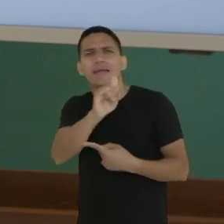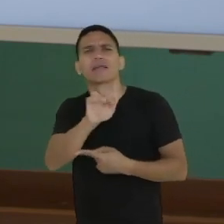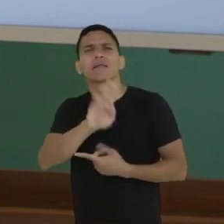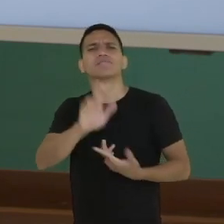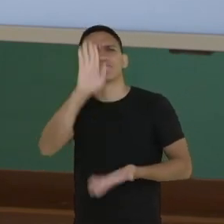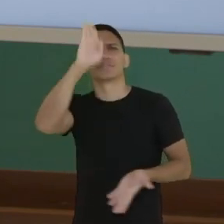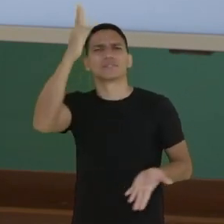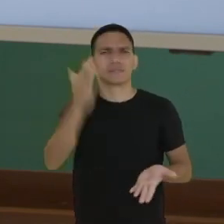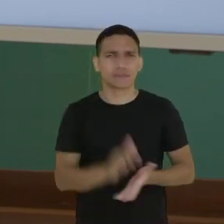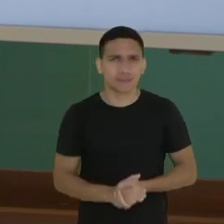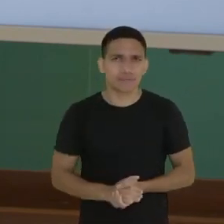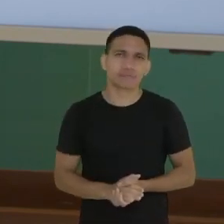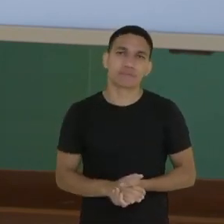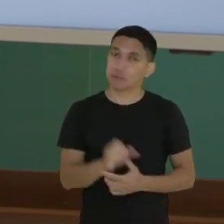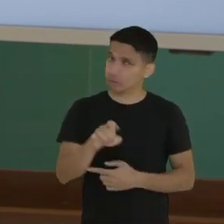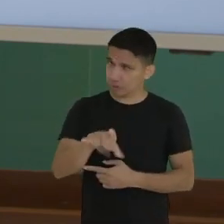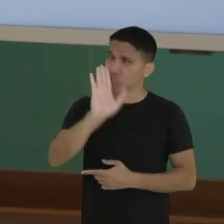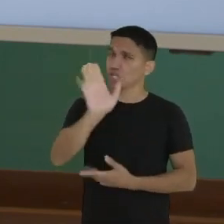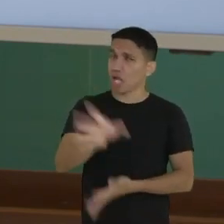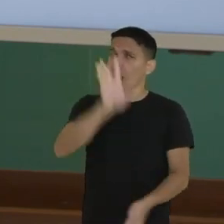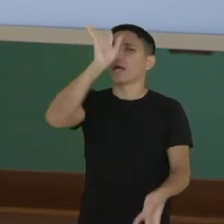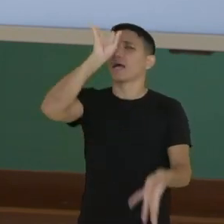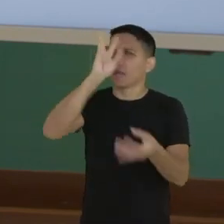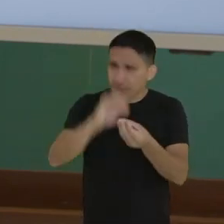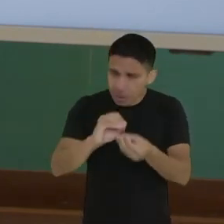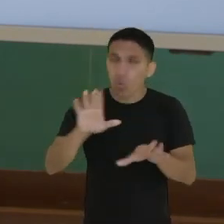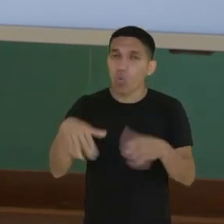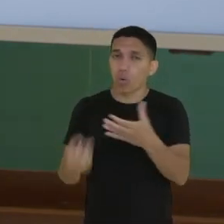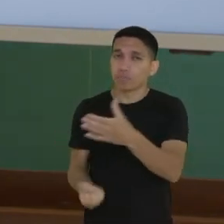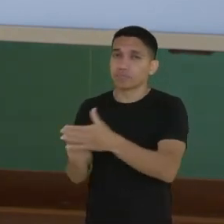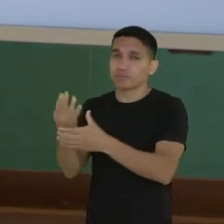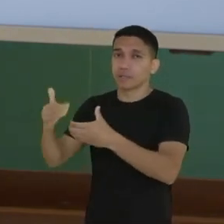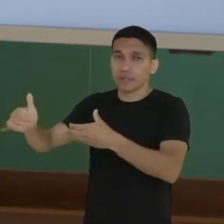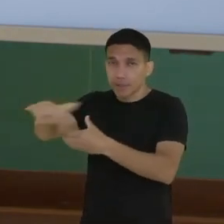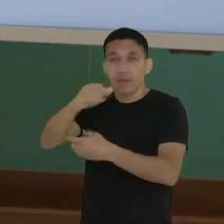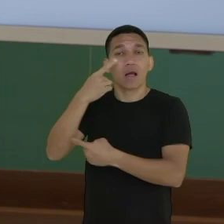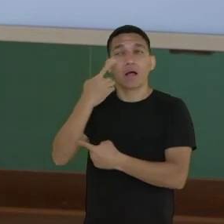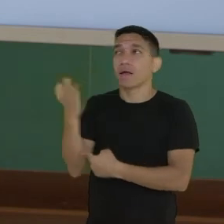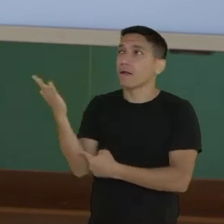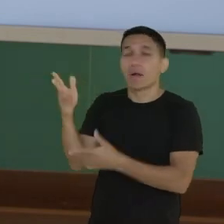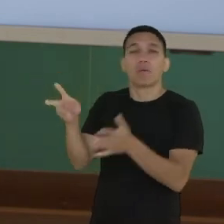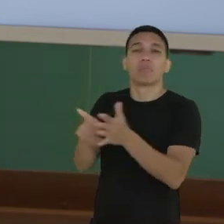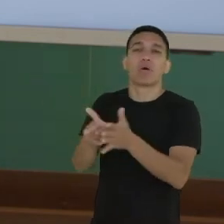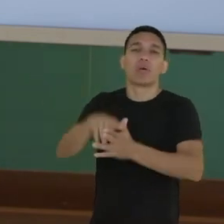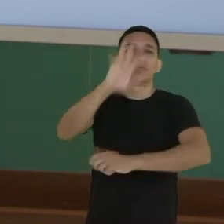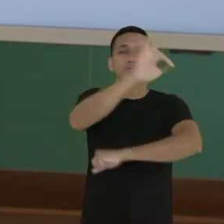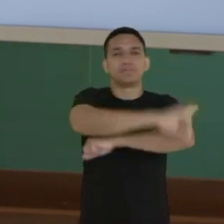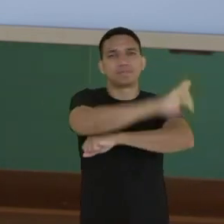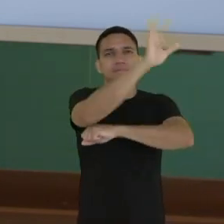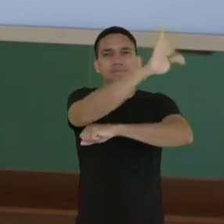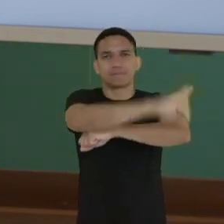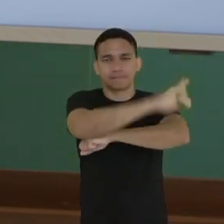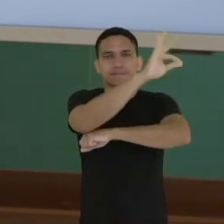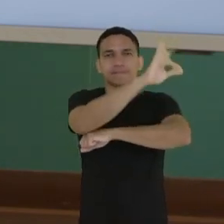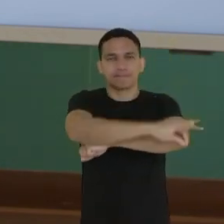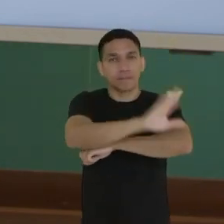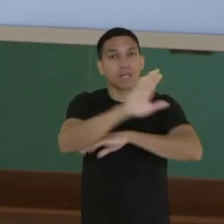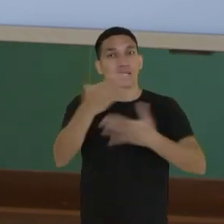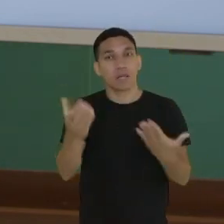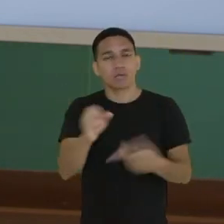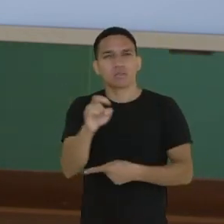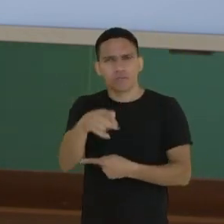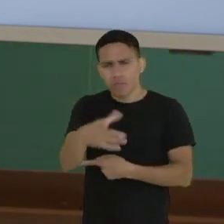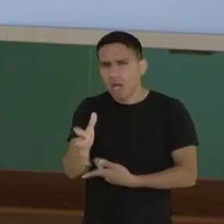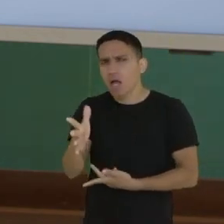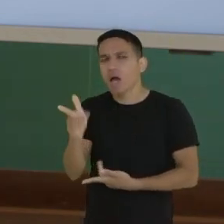principalmente? Se você já entendeu o que é matriz energética, então vai perceber que é o petróleo, né? Então, se você, por